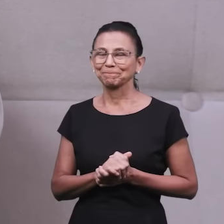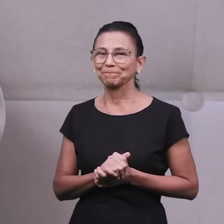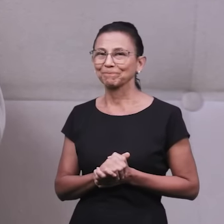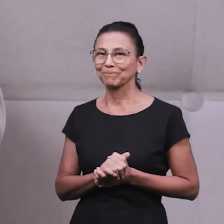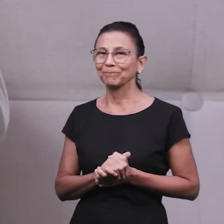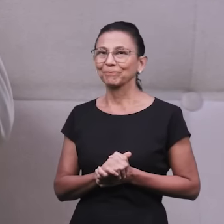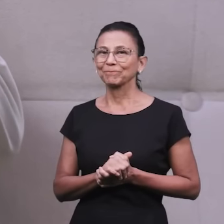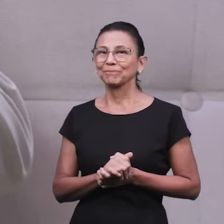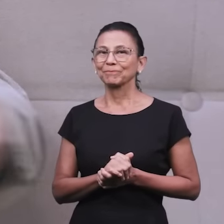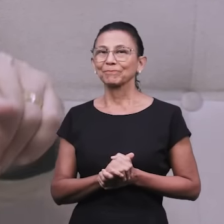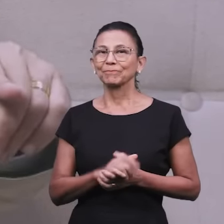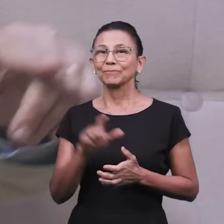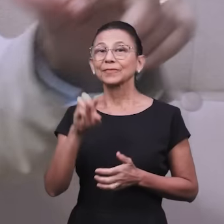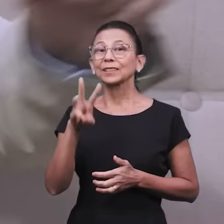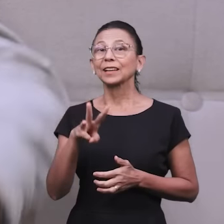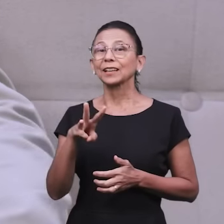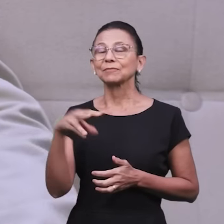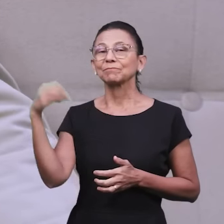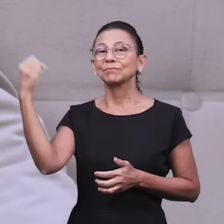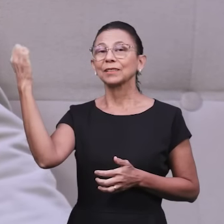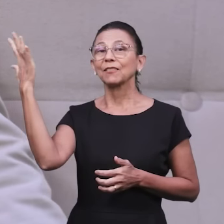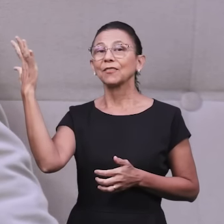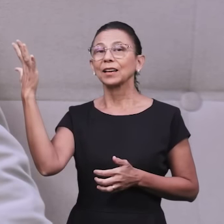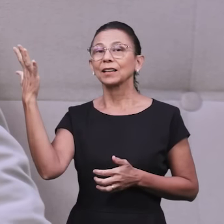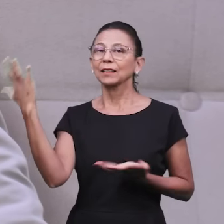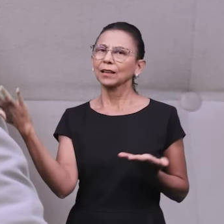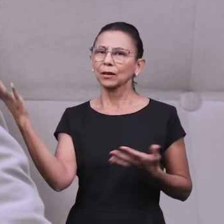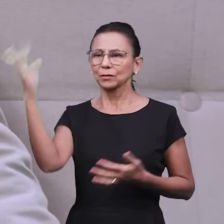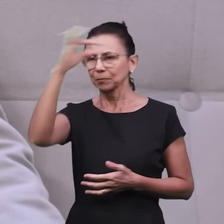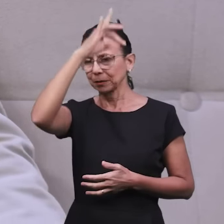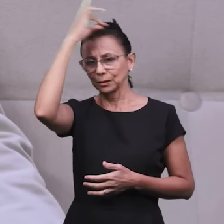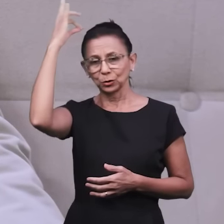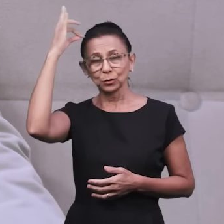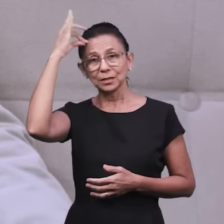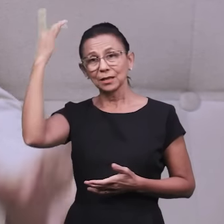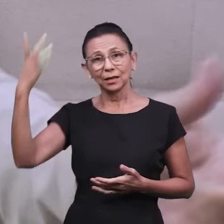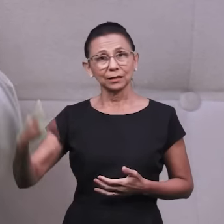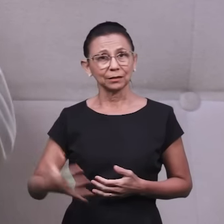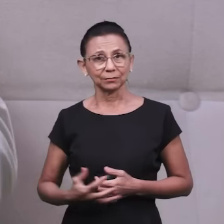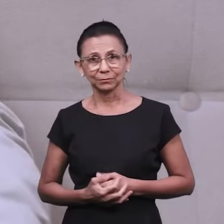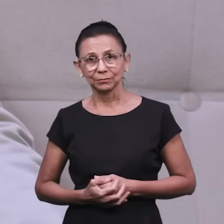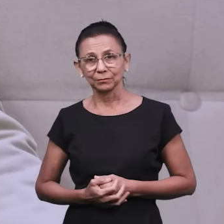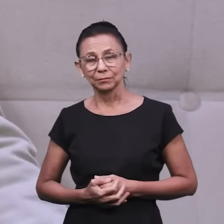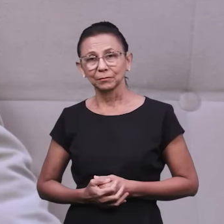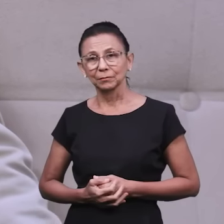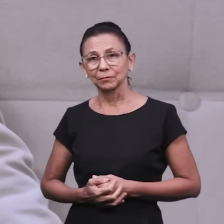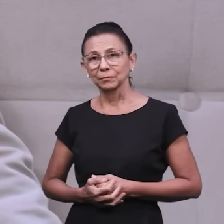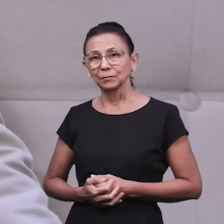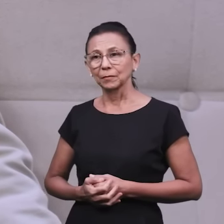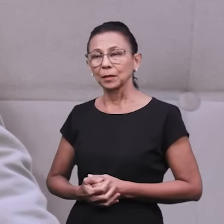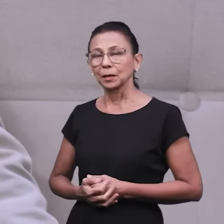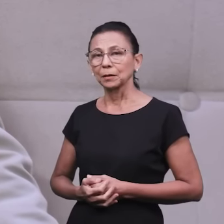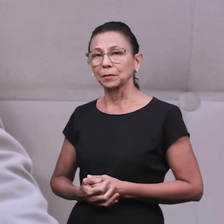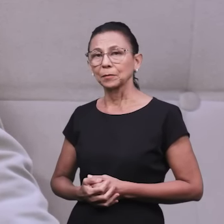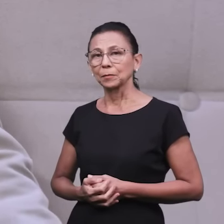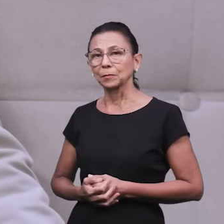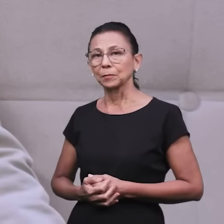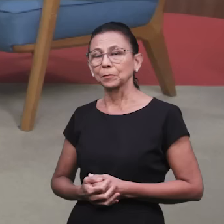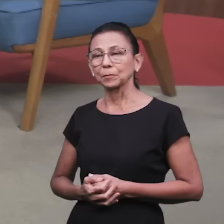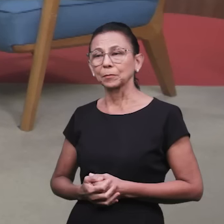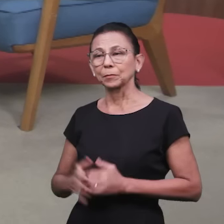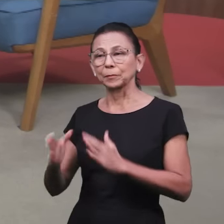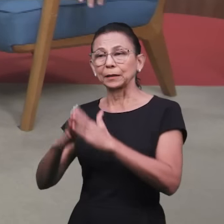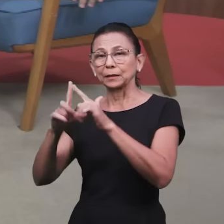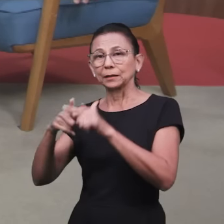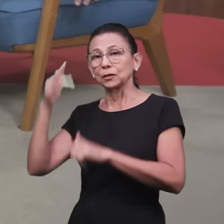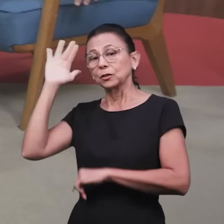revela que mistério é esse é o Espírito Santo também. Para tirar o homem do engano. Para dar discernimento à igreja. A palavra é